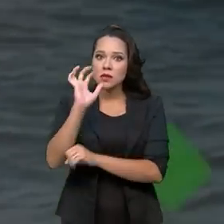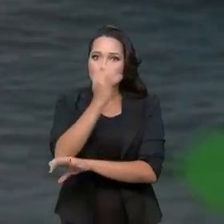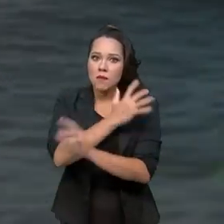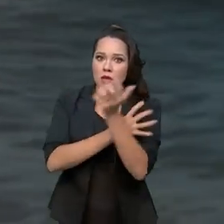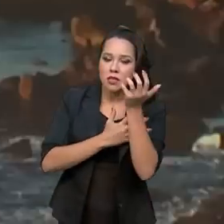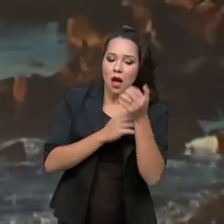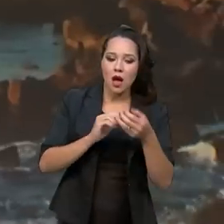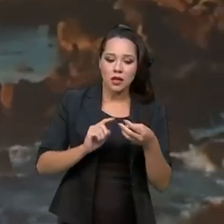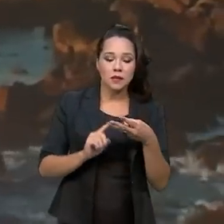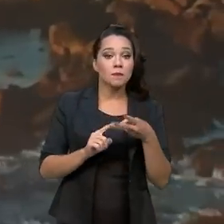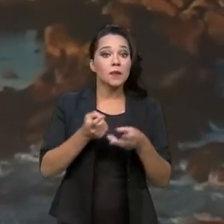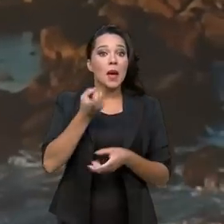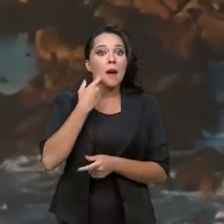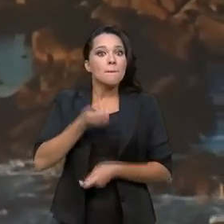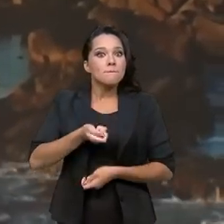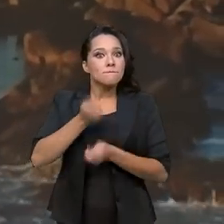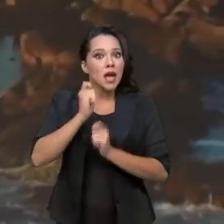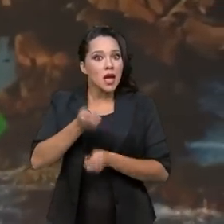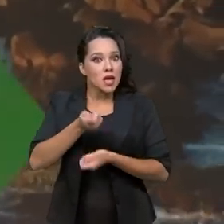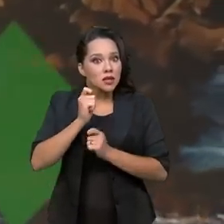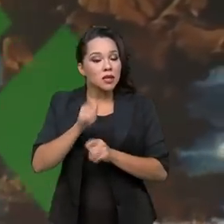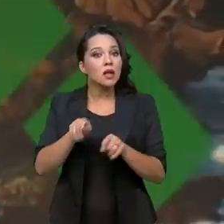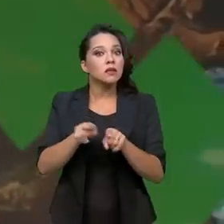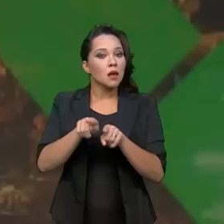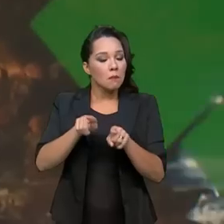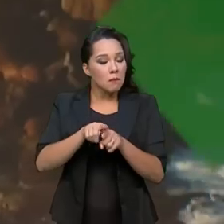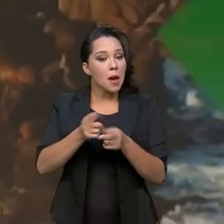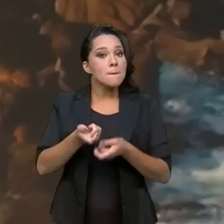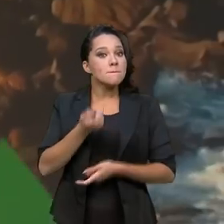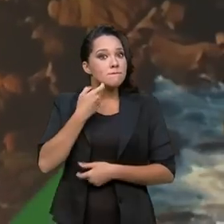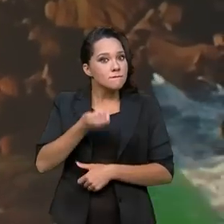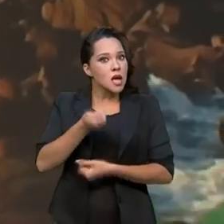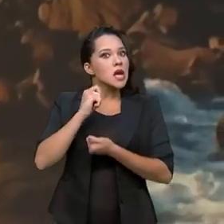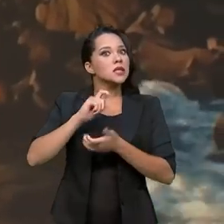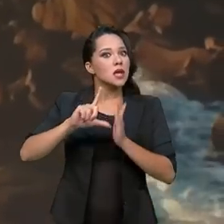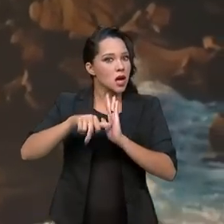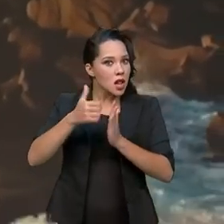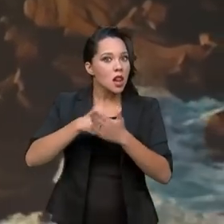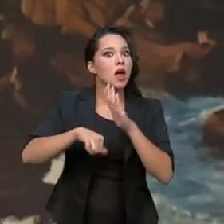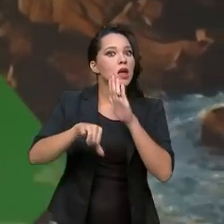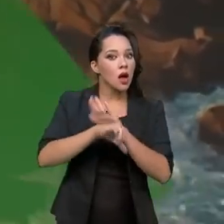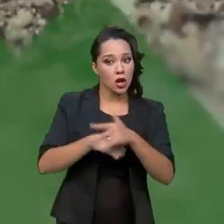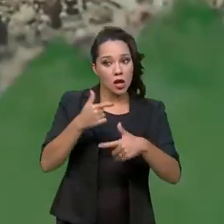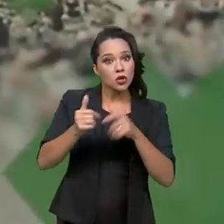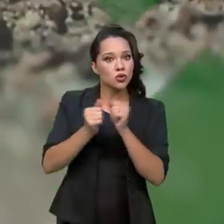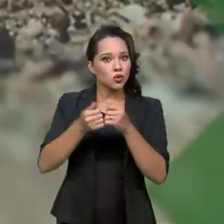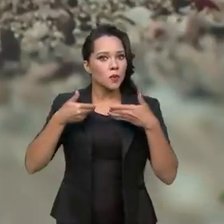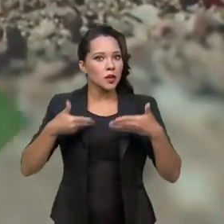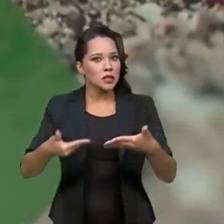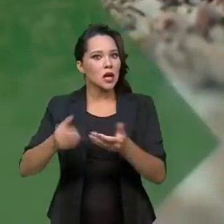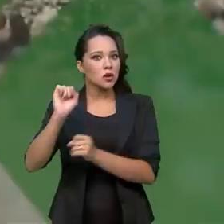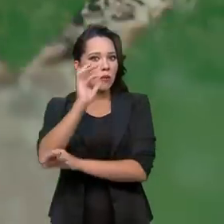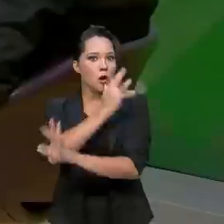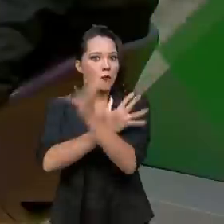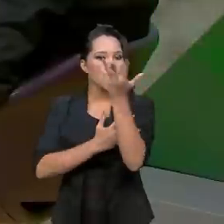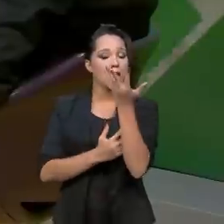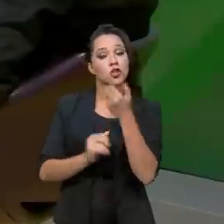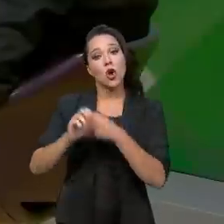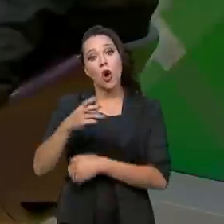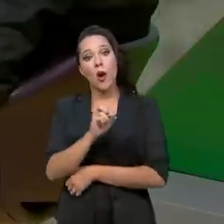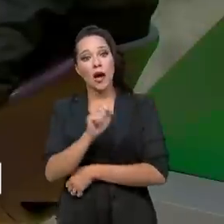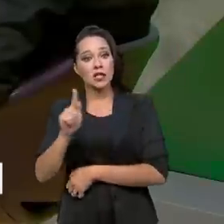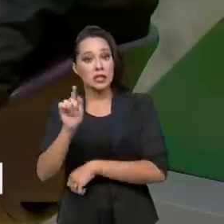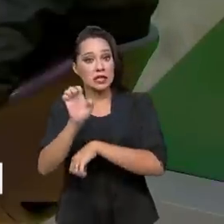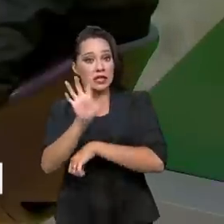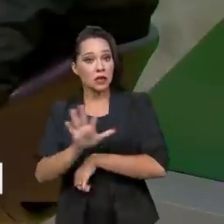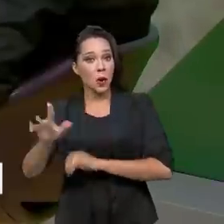a questão da pesca ilegal, onde nós trabalhamos com as agências do Ministério do Meio Ambiente, ou então com agências estaduais